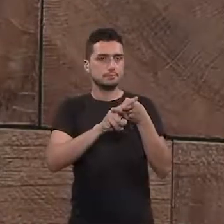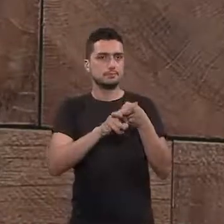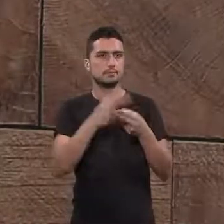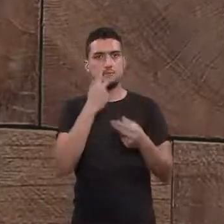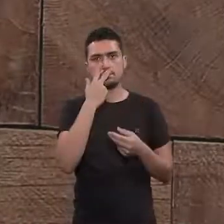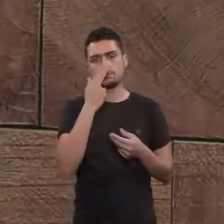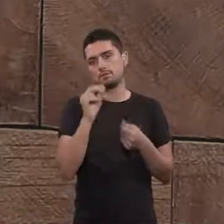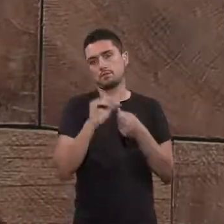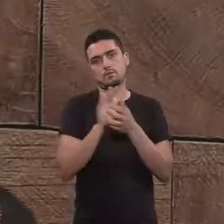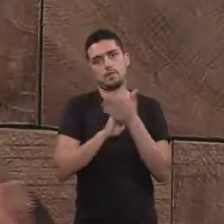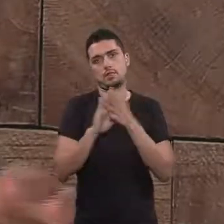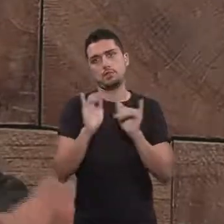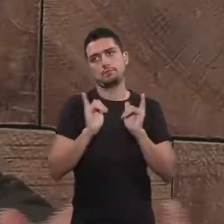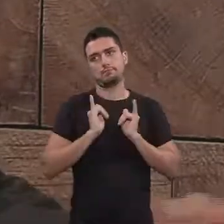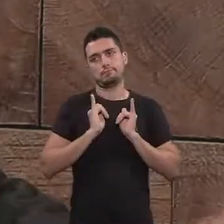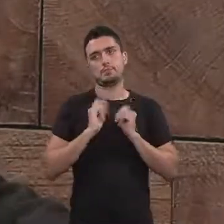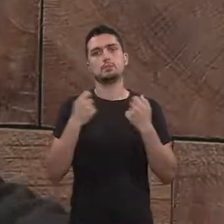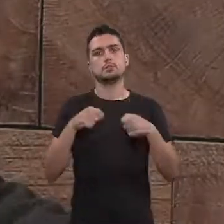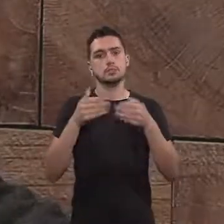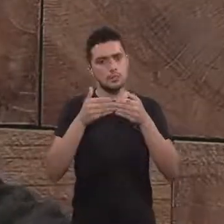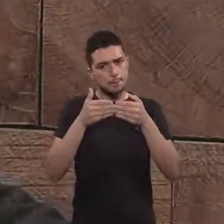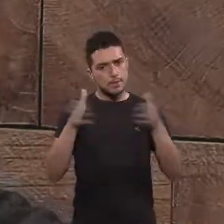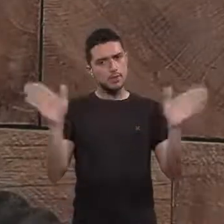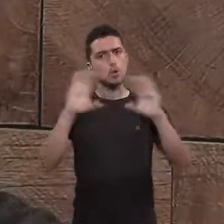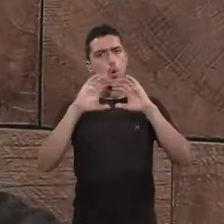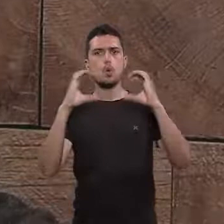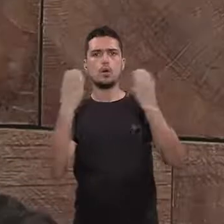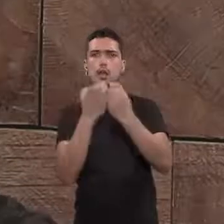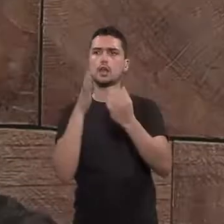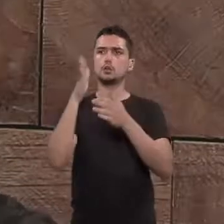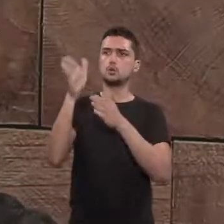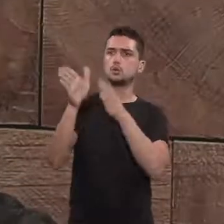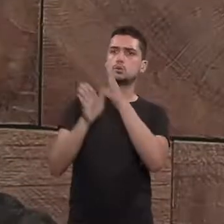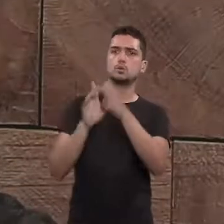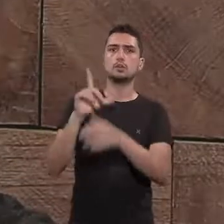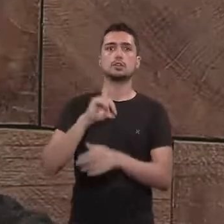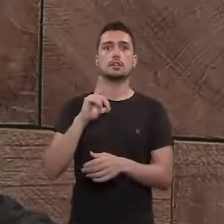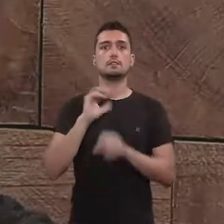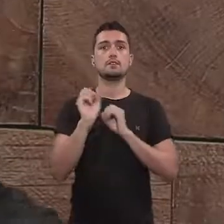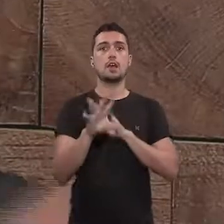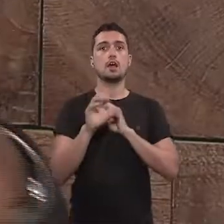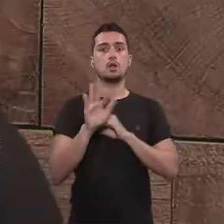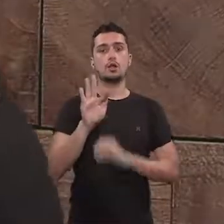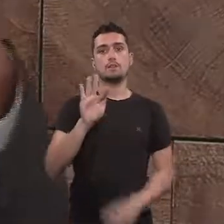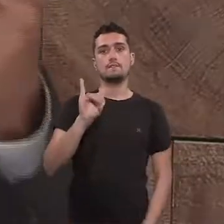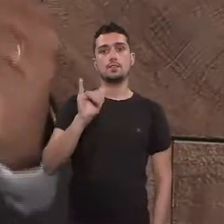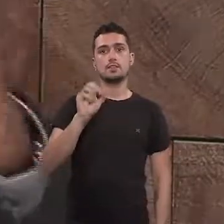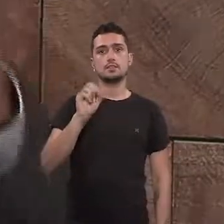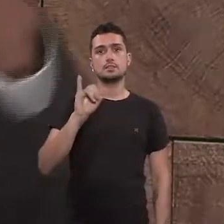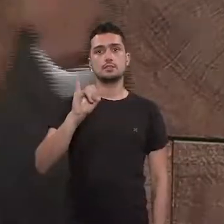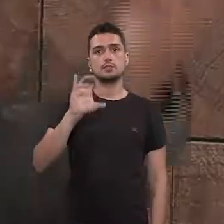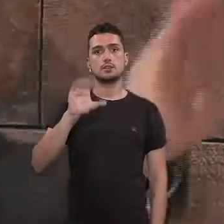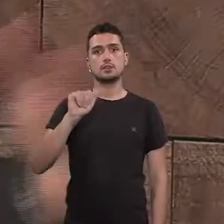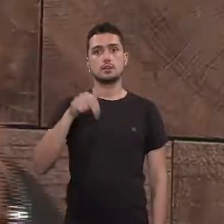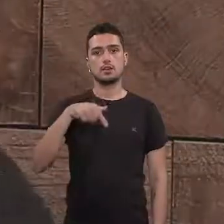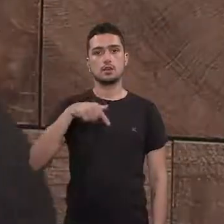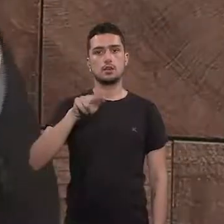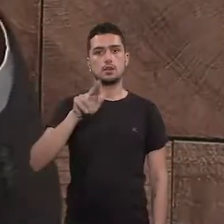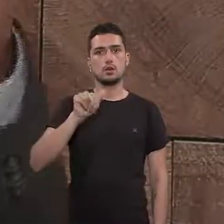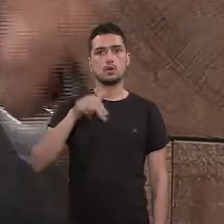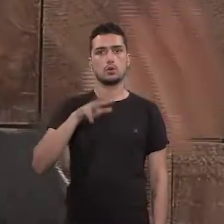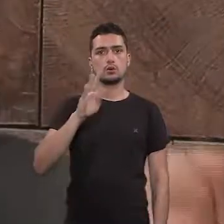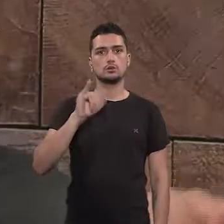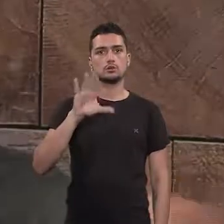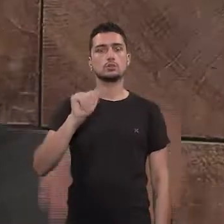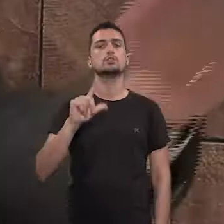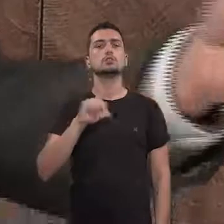meio imobilizados. Então é preciso que abra um pouco. E aí tivemos aula de física quântica, por exemplo. Ou seja, de que maneira a presença